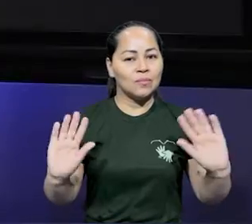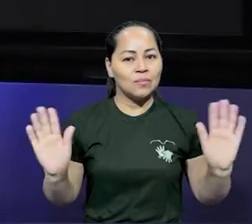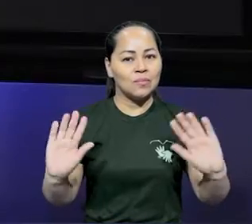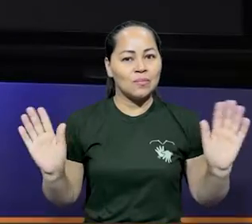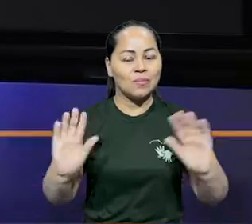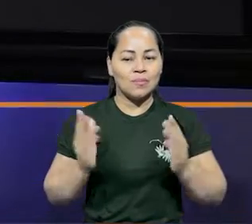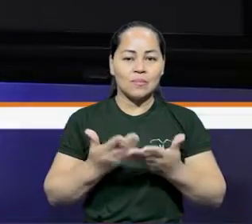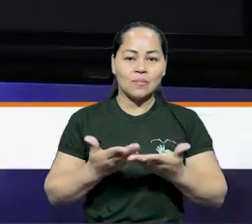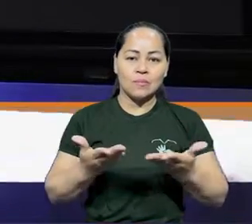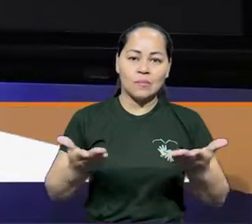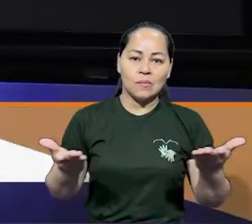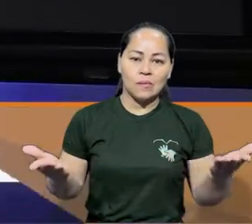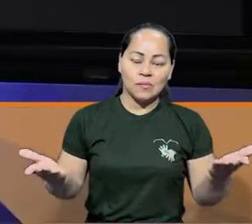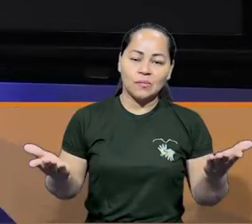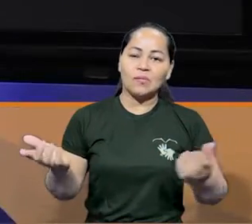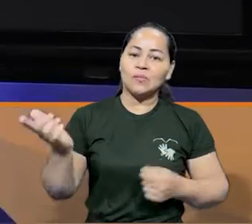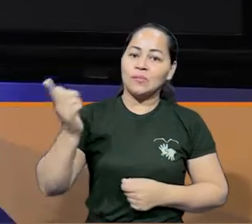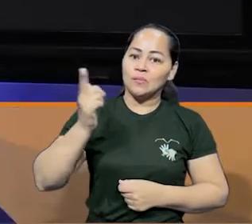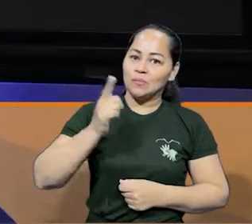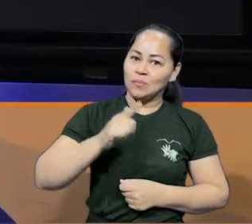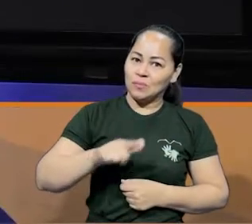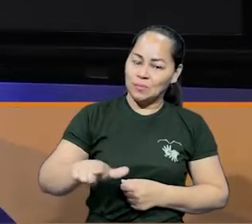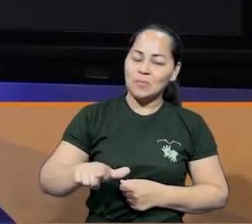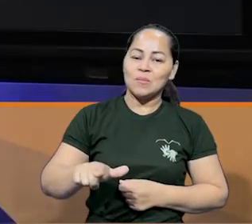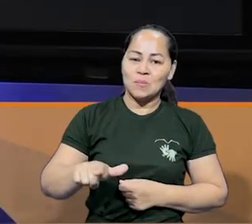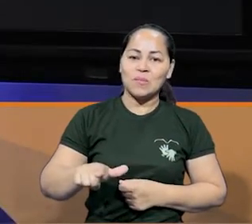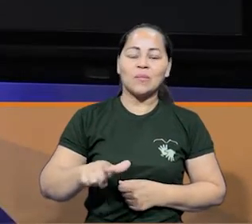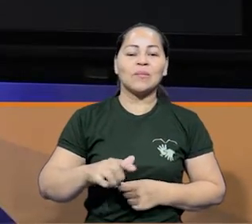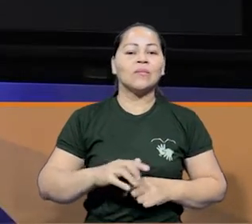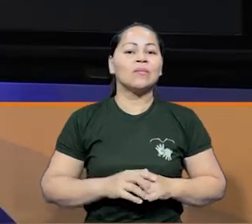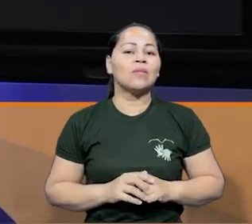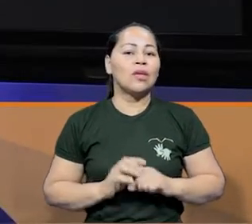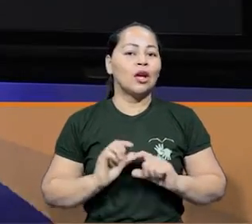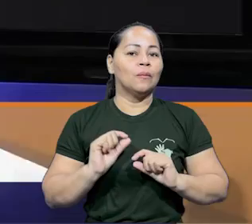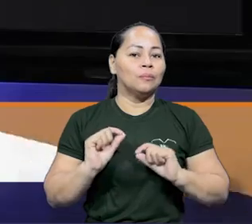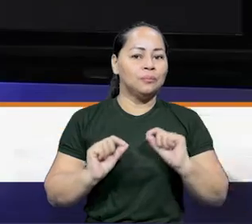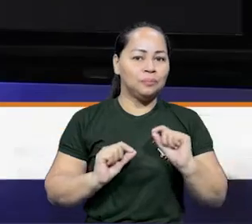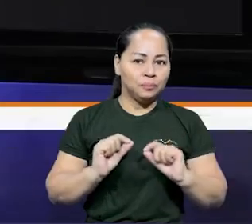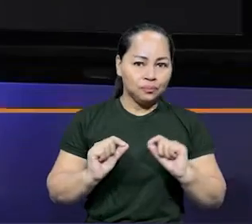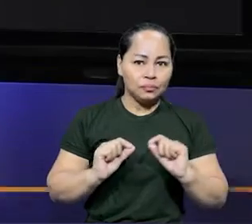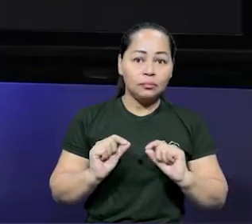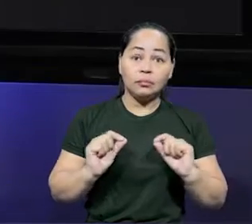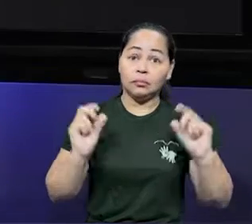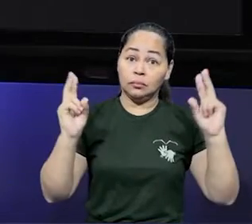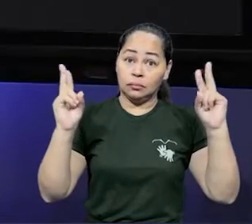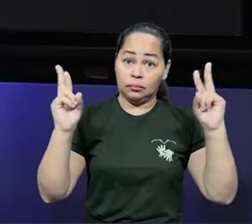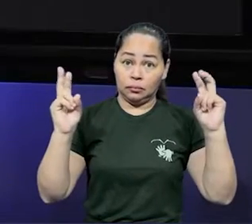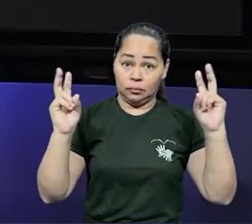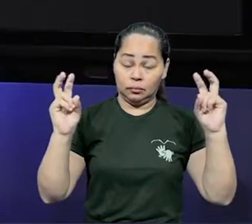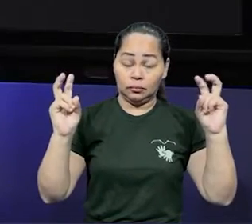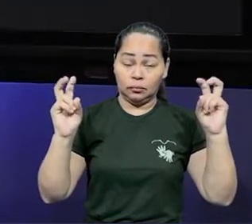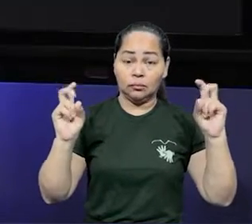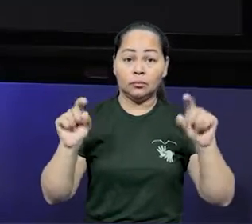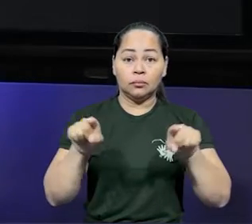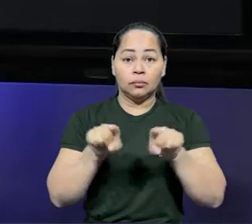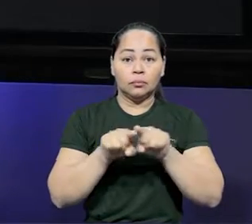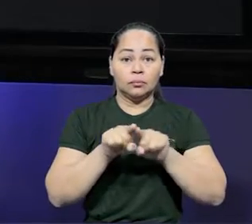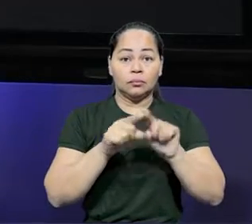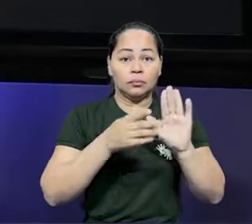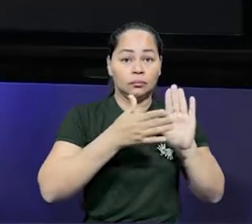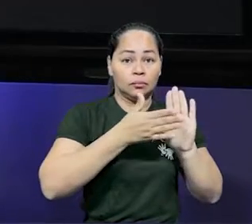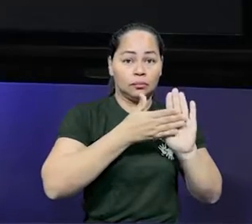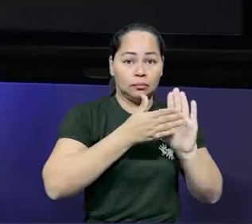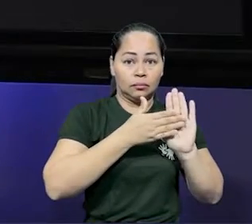Olá a todos, estamos de volta, seguindo as discussões propostas na disciplina